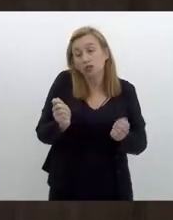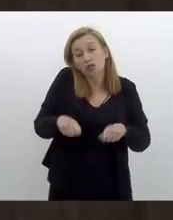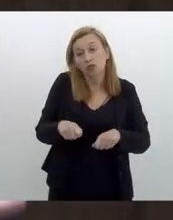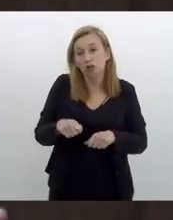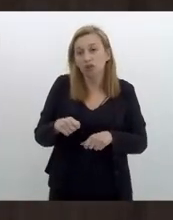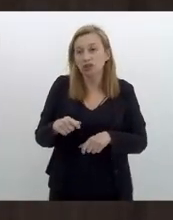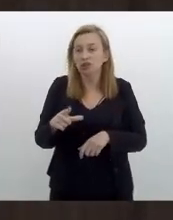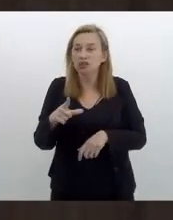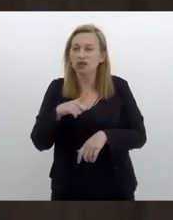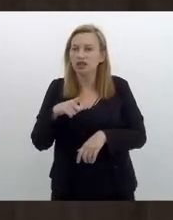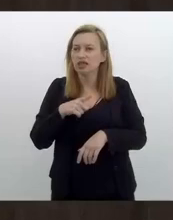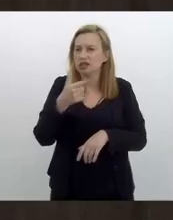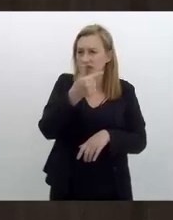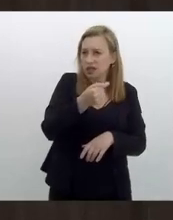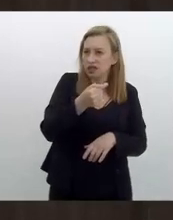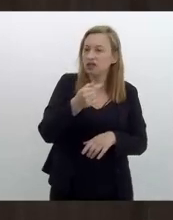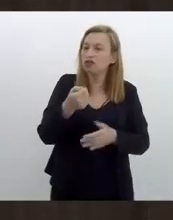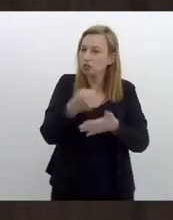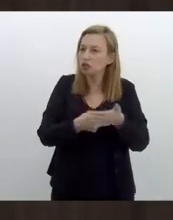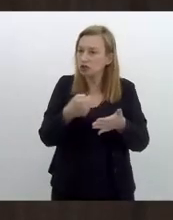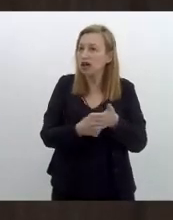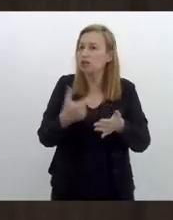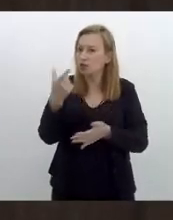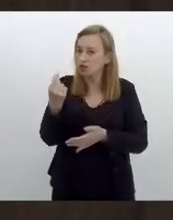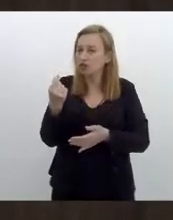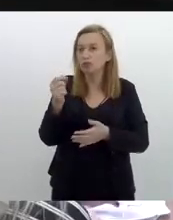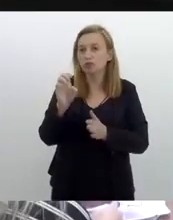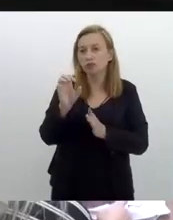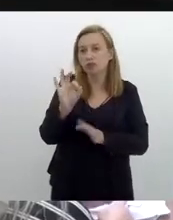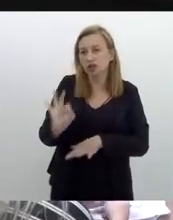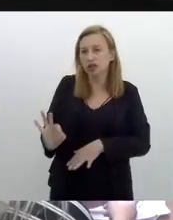os 17 luta pelos 20 então destaca a emenda dos 20%